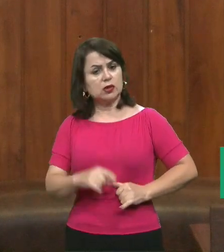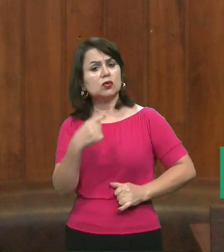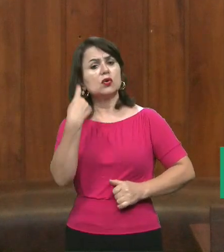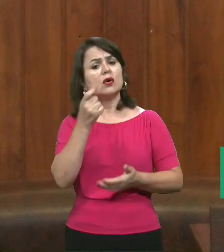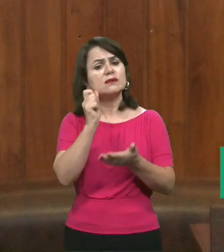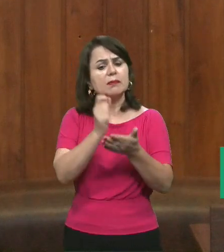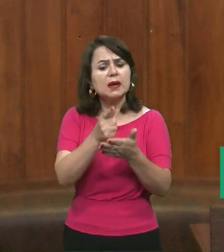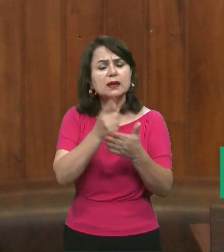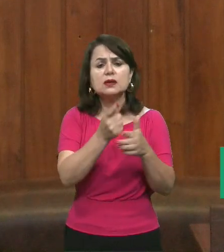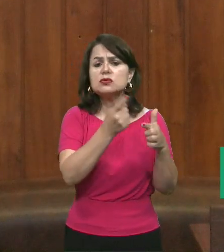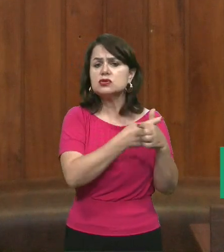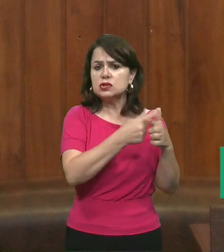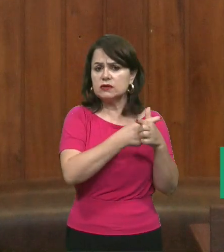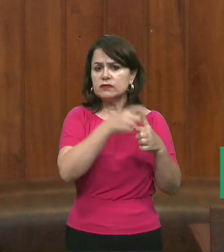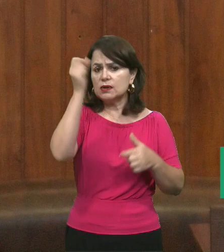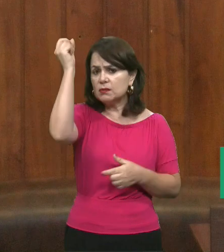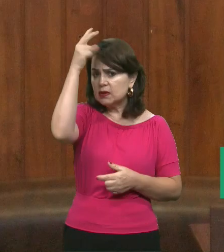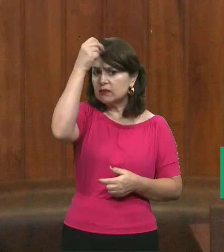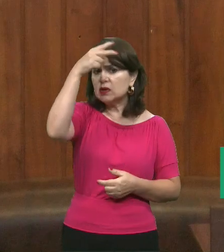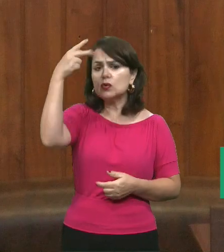deveriam voltar para o governo.